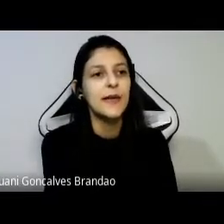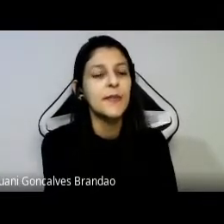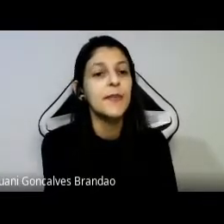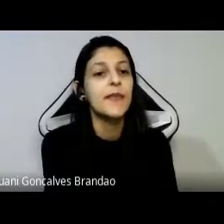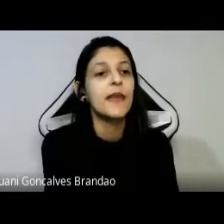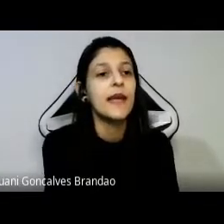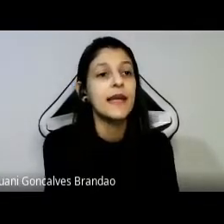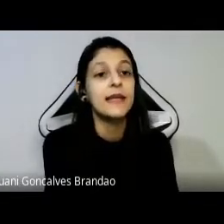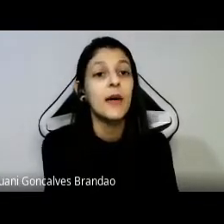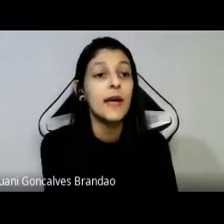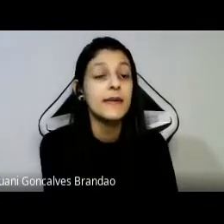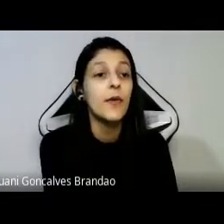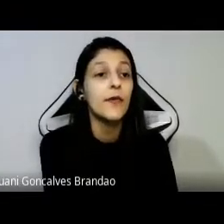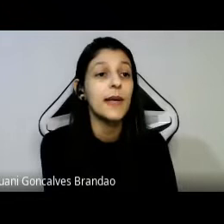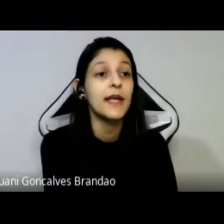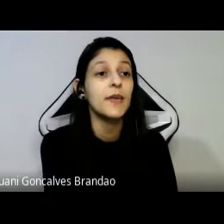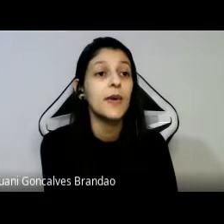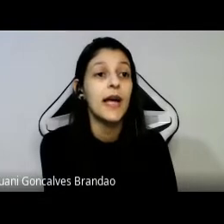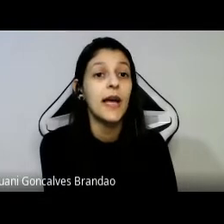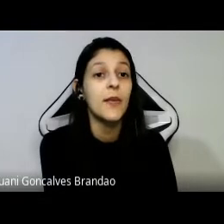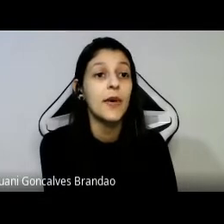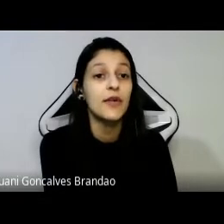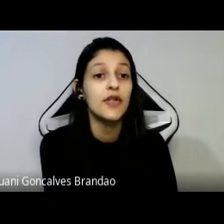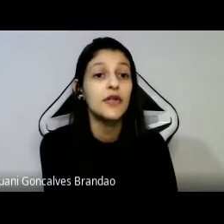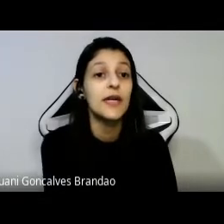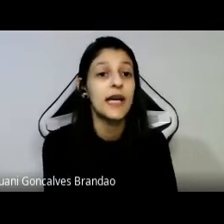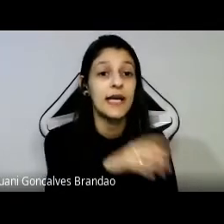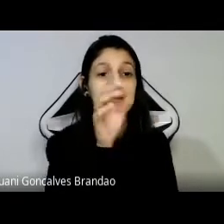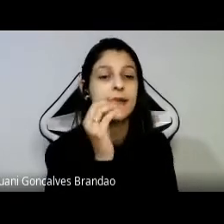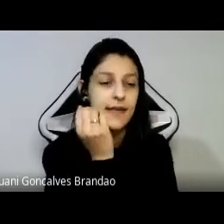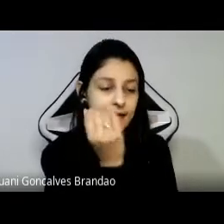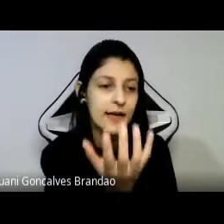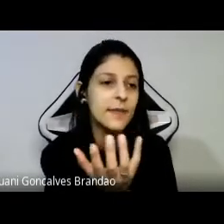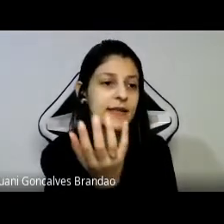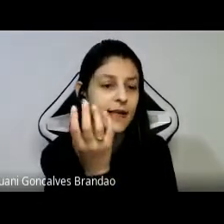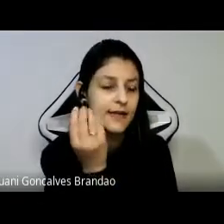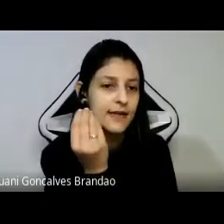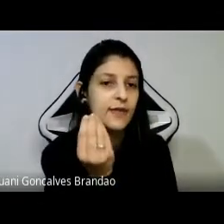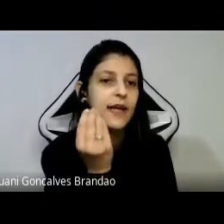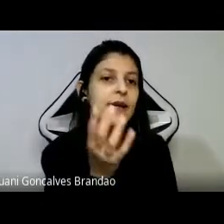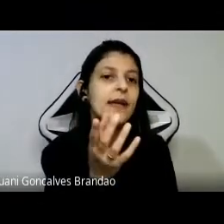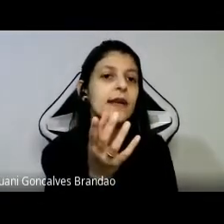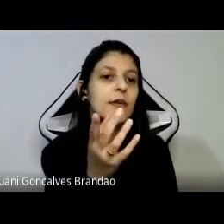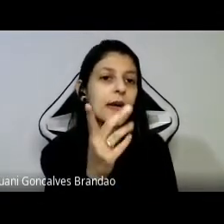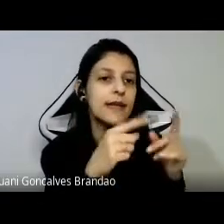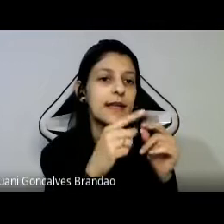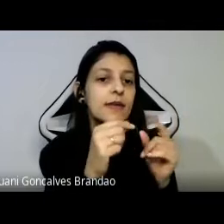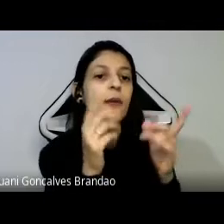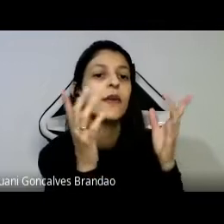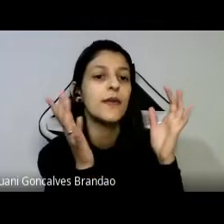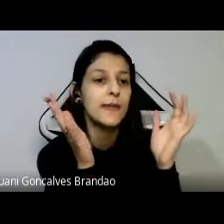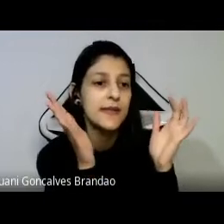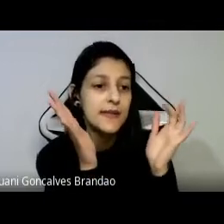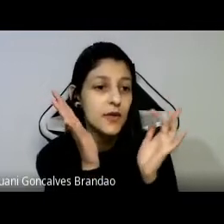estudando, né? Então, esse movimento é quando a gente. Essa representação, né, do